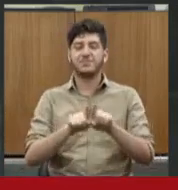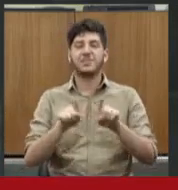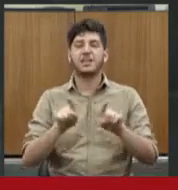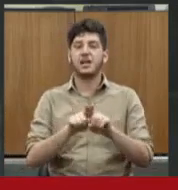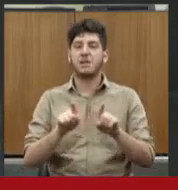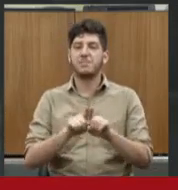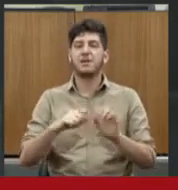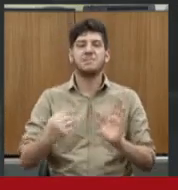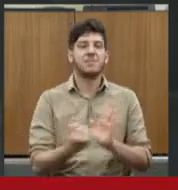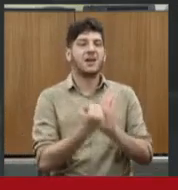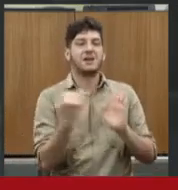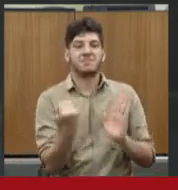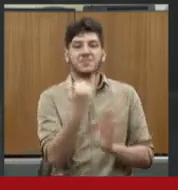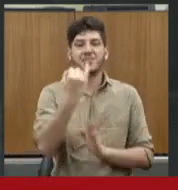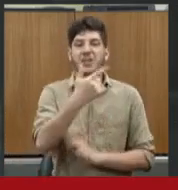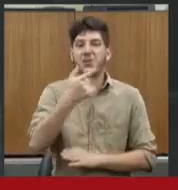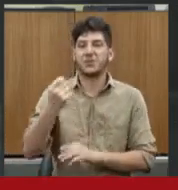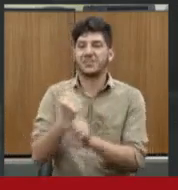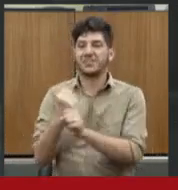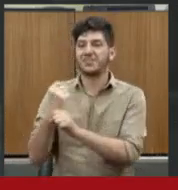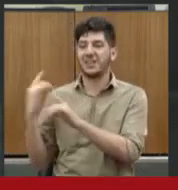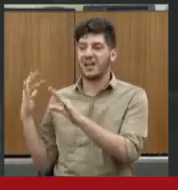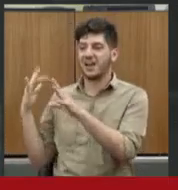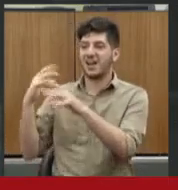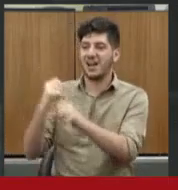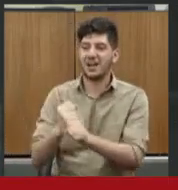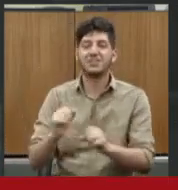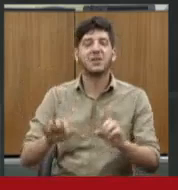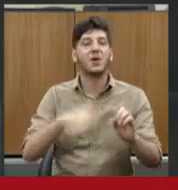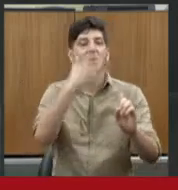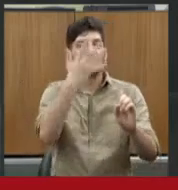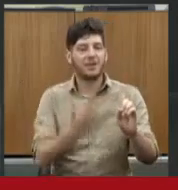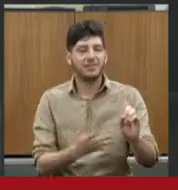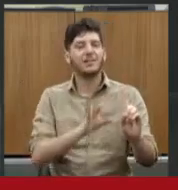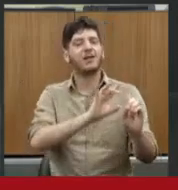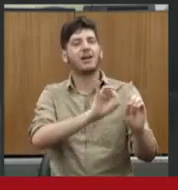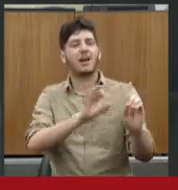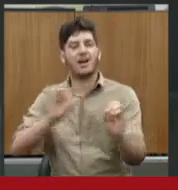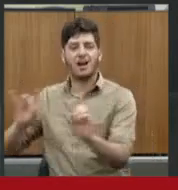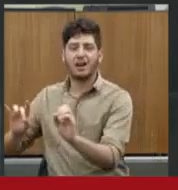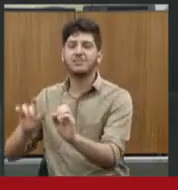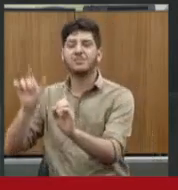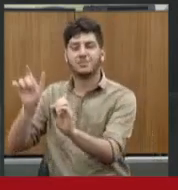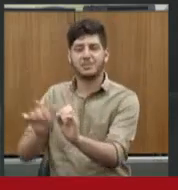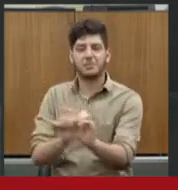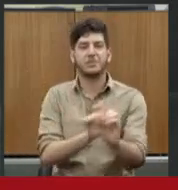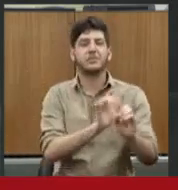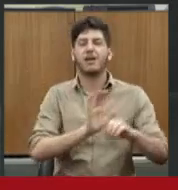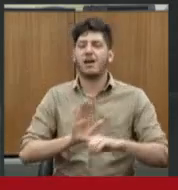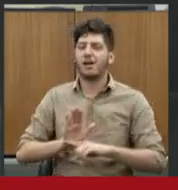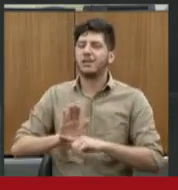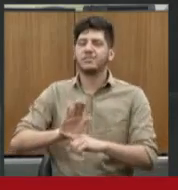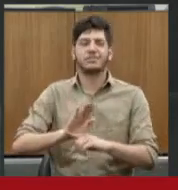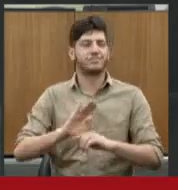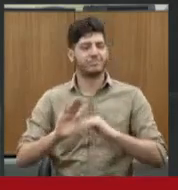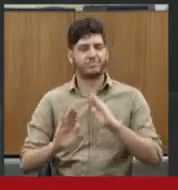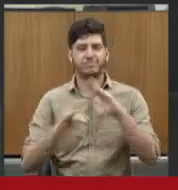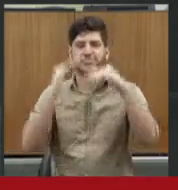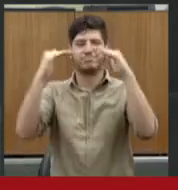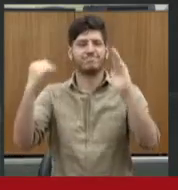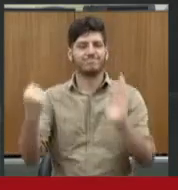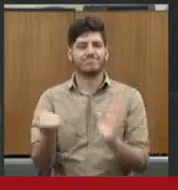200 anos do Parlamento do que homenagear aquelas e aqueles que contribuíram enormemente para a sua